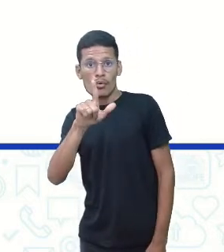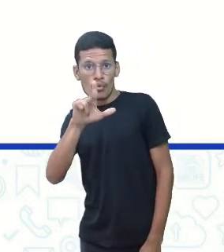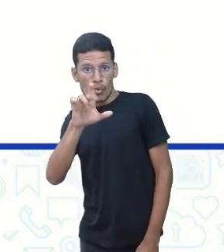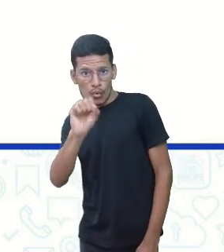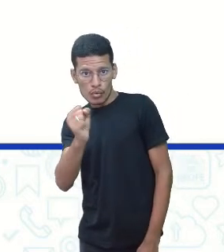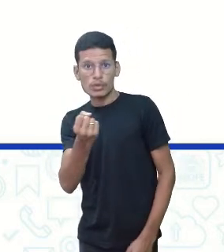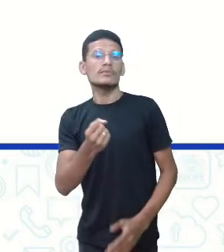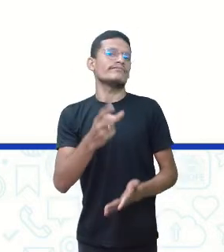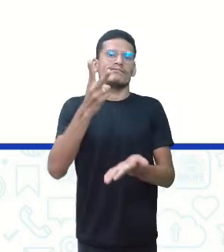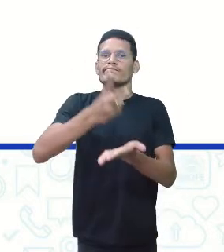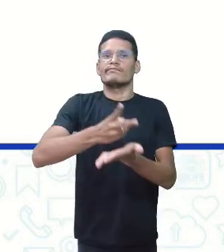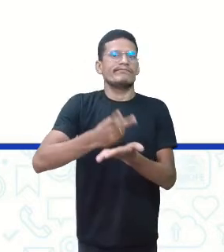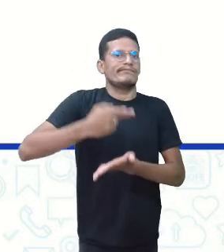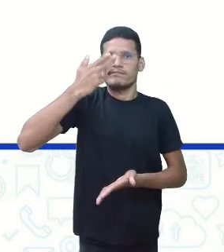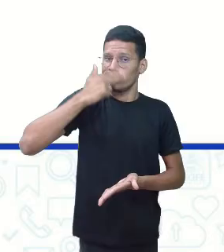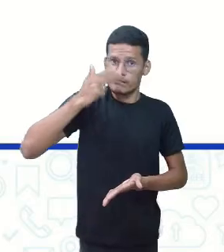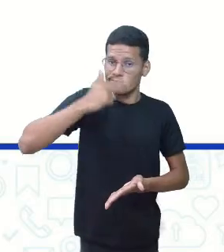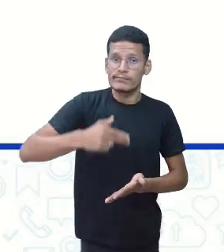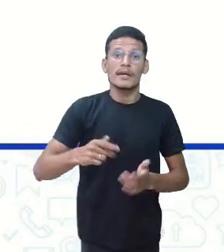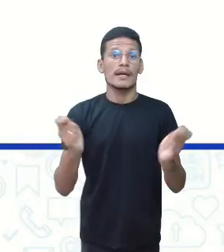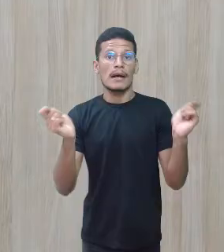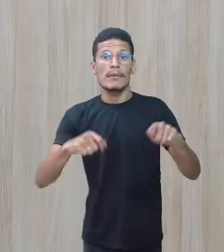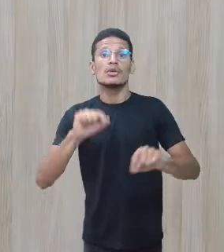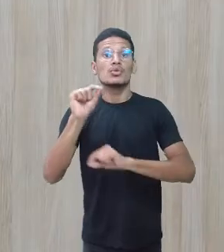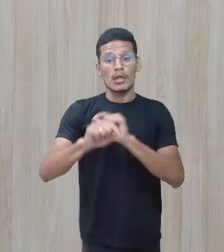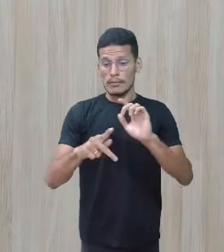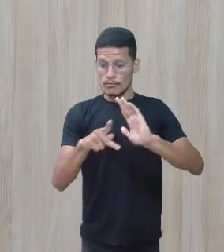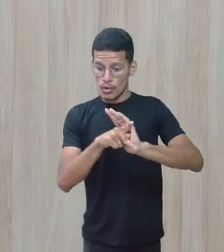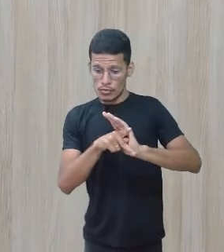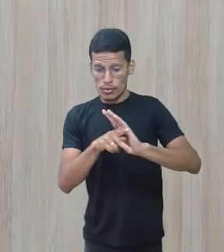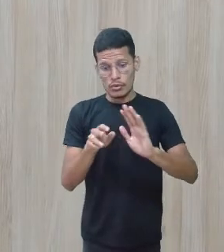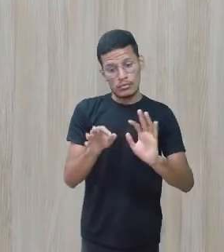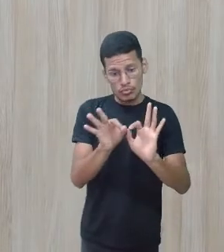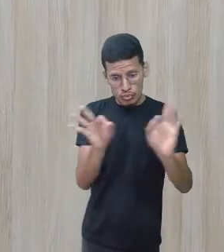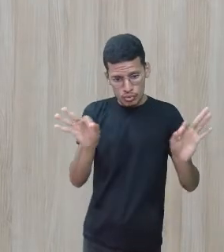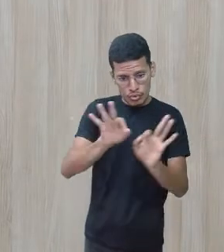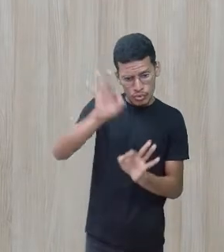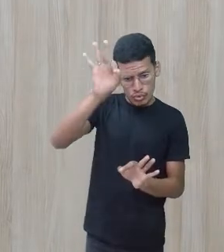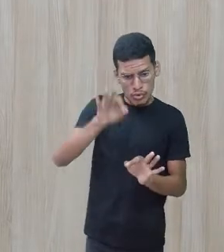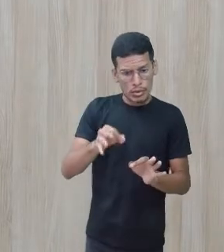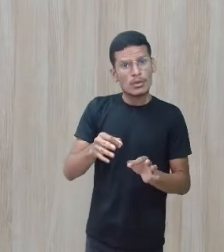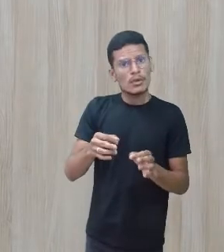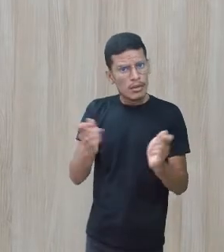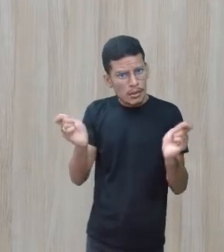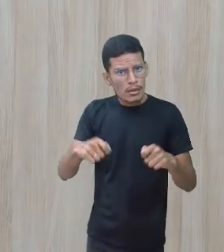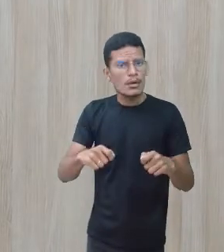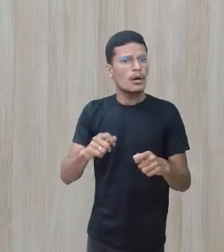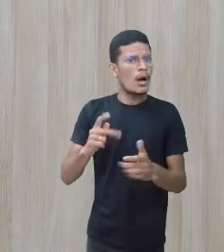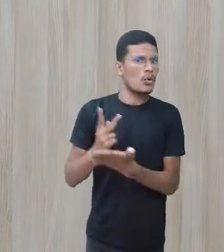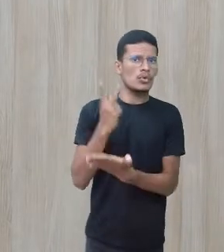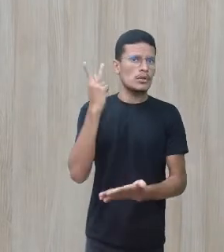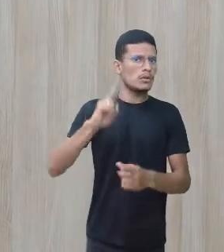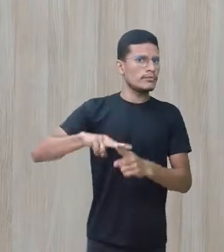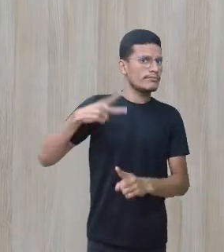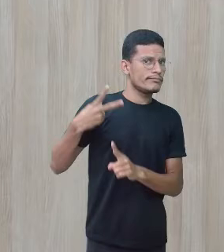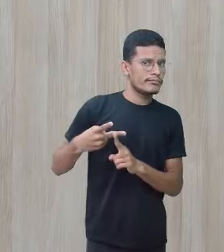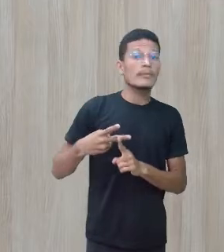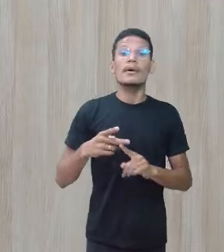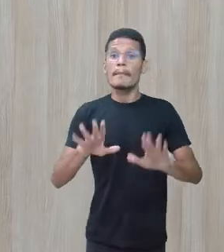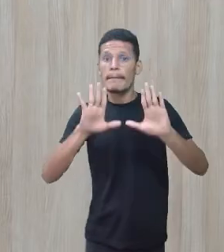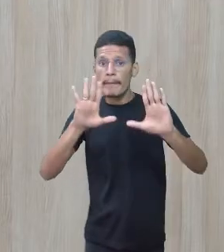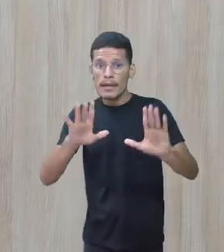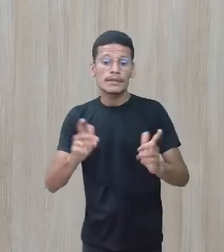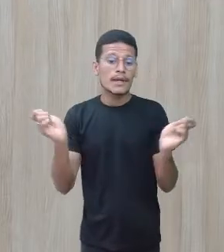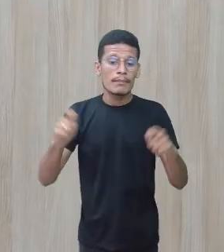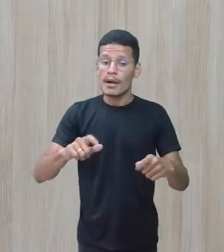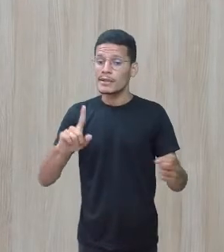ângulos que a gente tem aí, porque os tamanhos poderiam ser proporcionais, né? A multiplicação poderia acontecer, porém, a gente podia